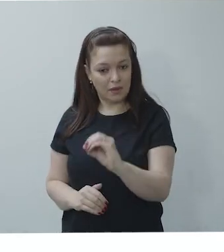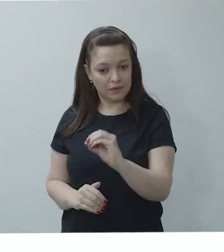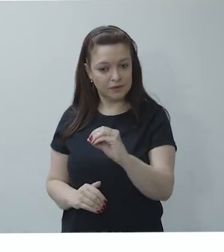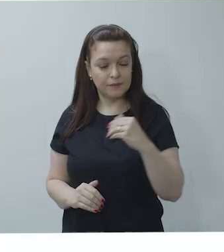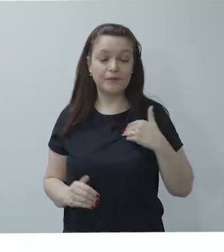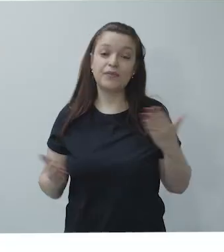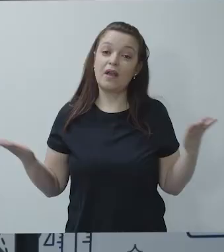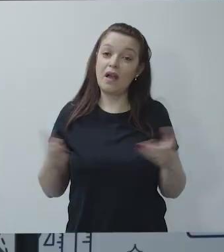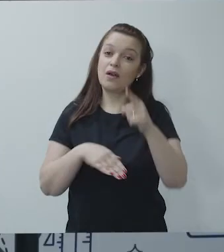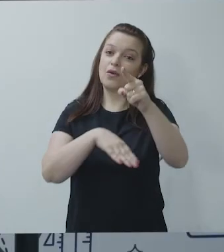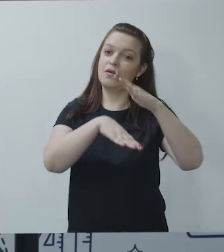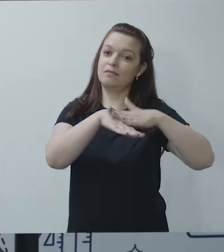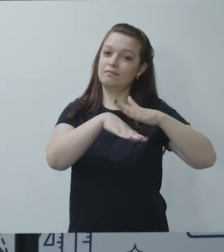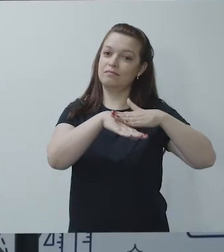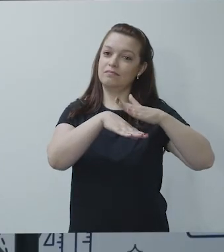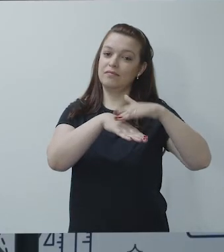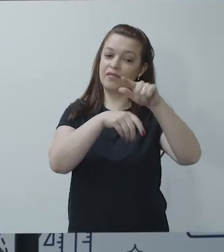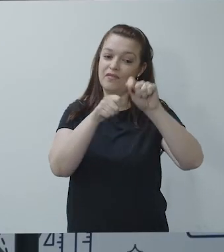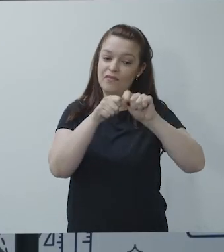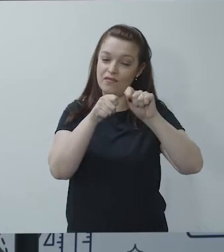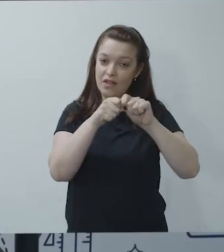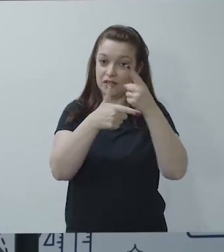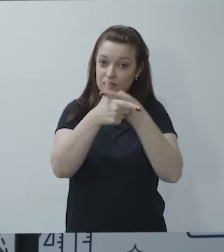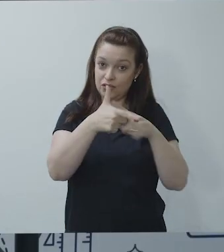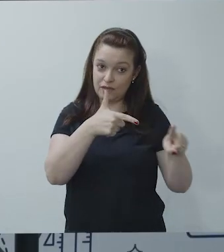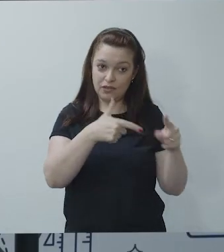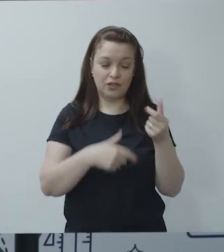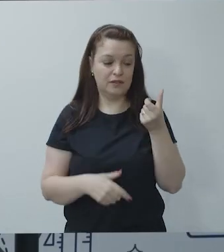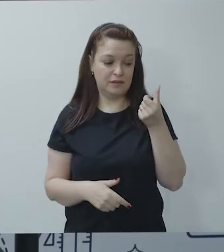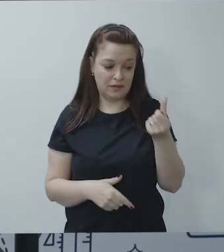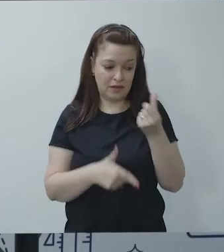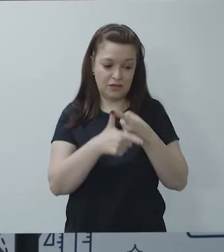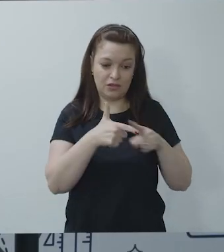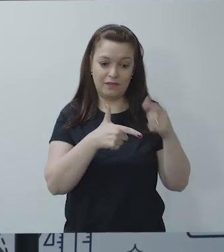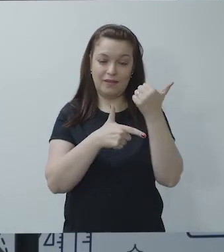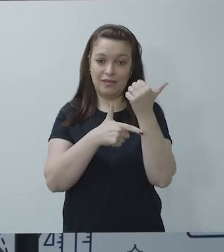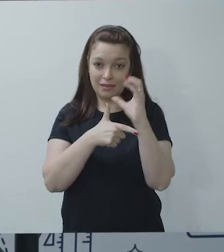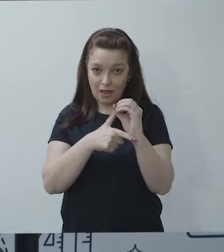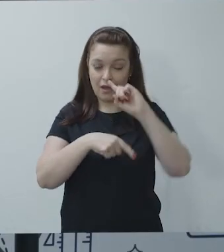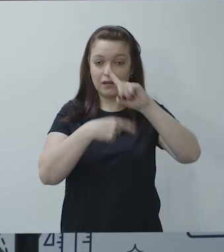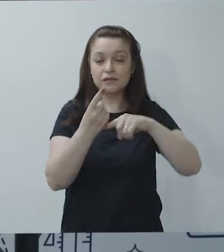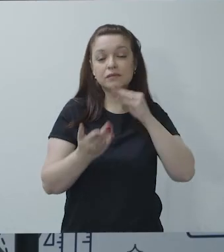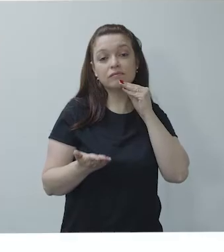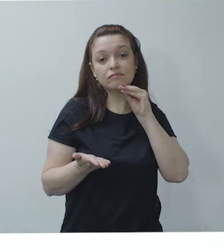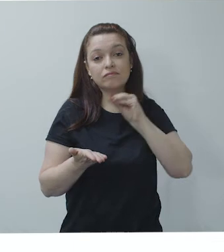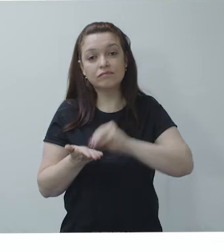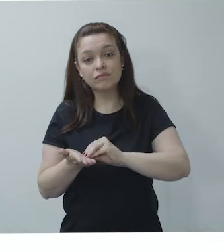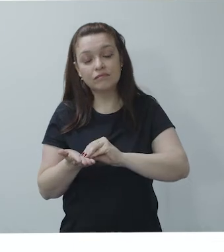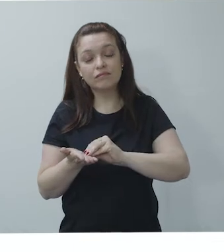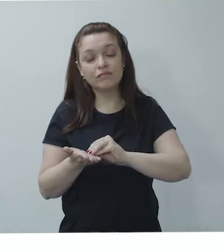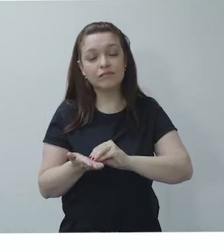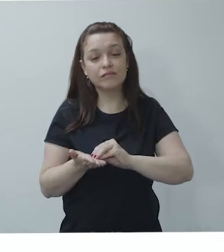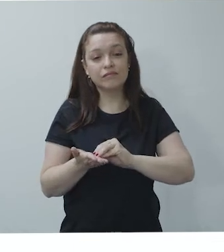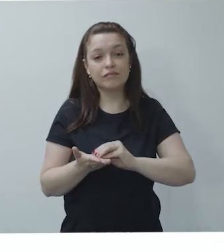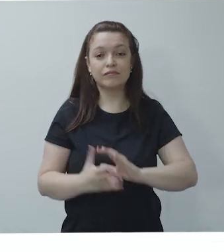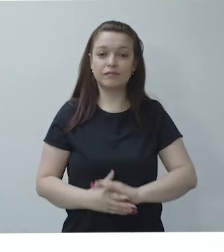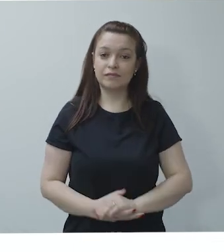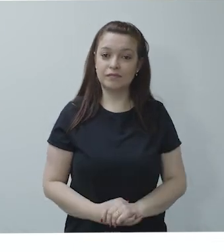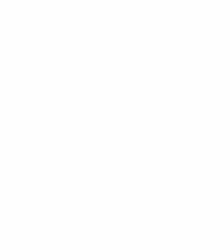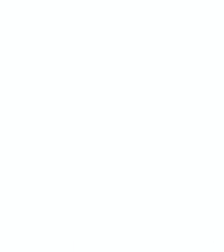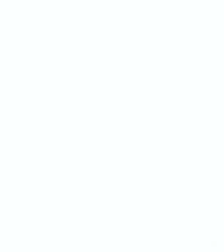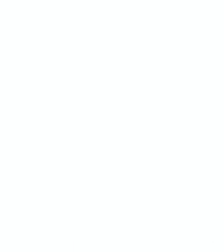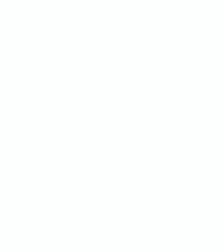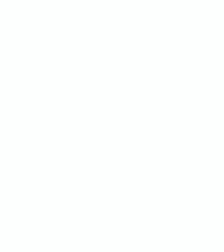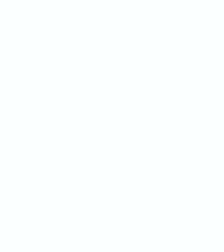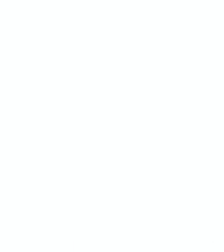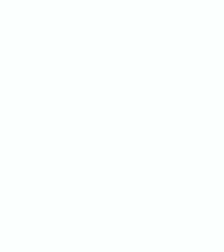agora, fica com vocês a tarefa de dividir e anotar no caderno quanto deu essa possibilidade.